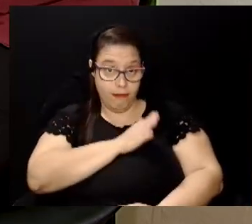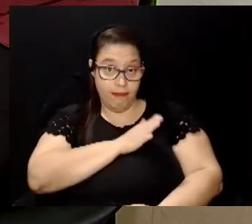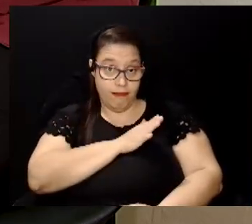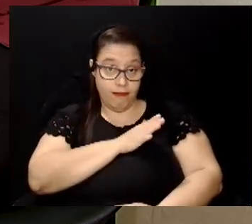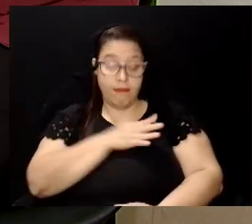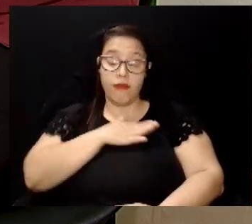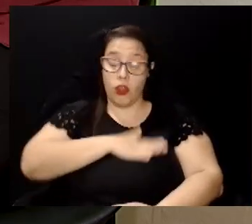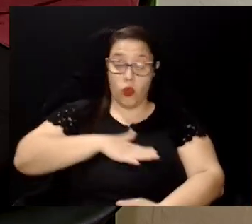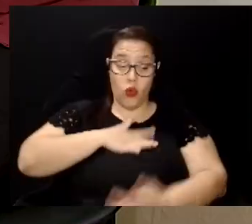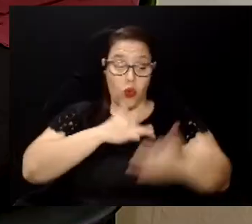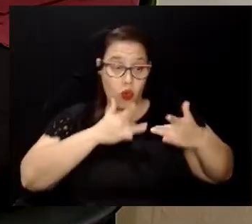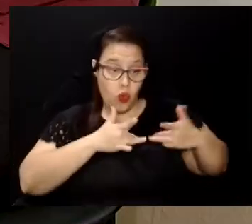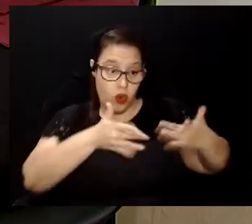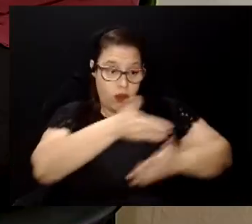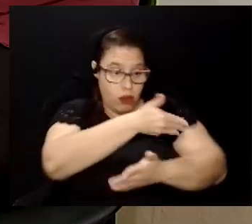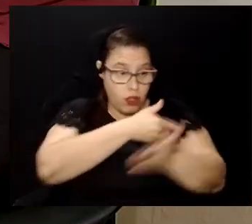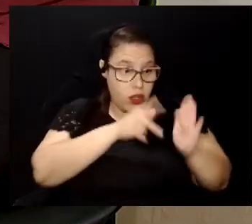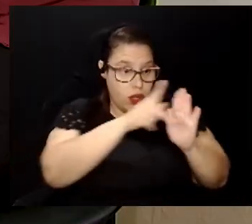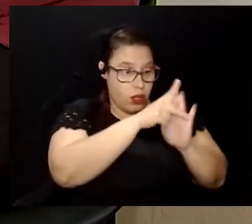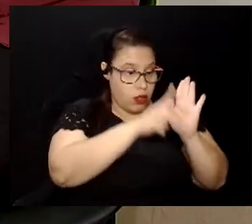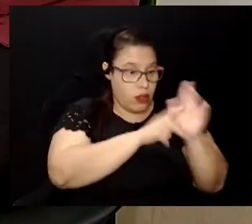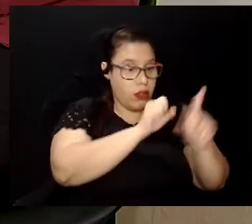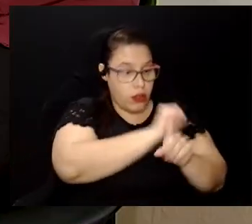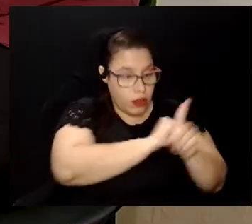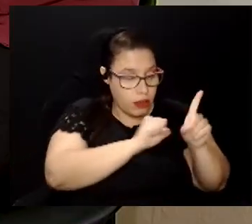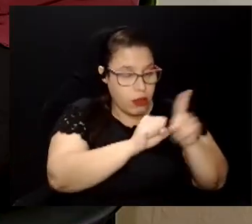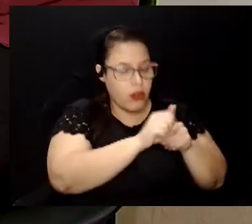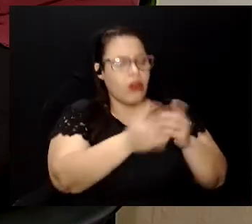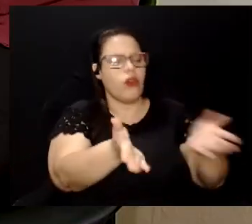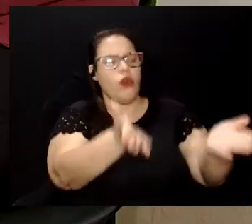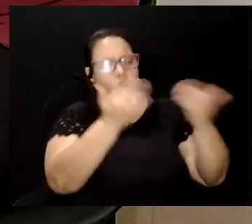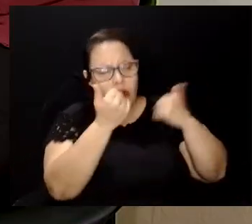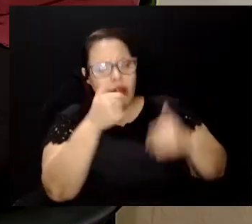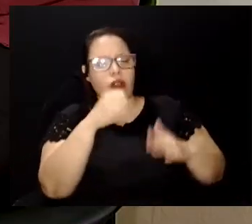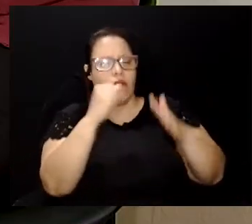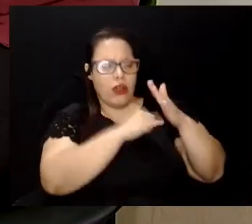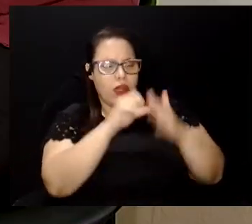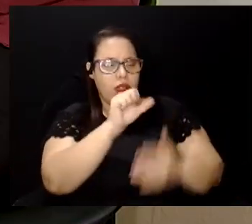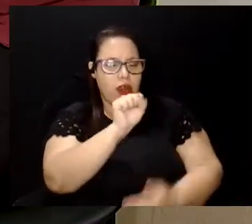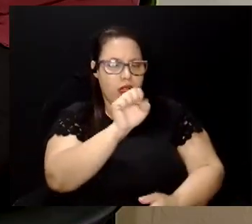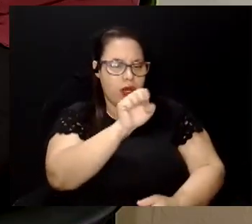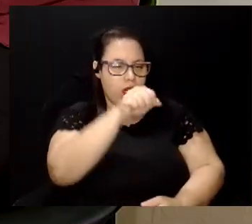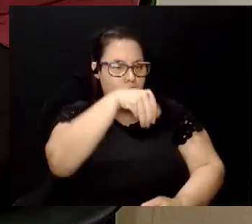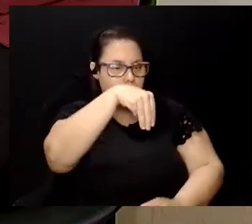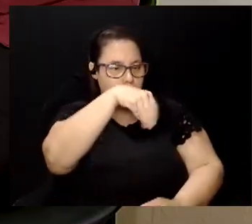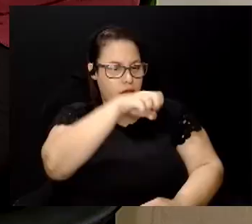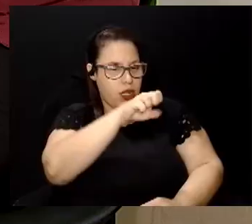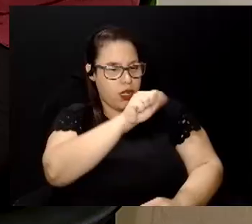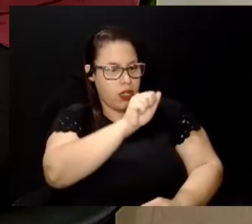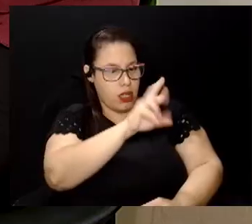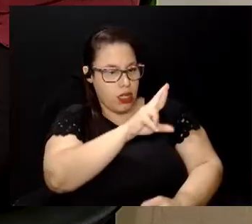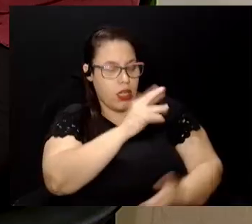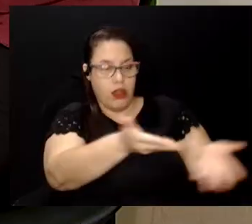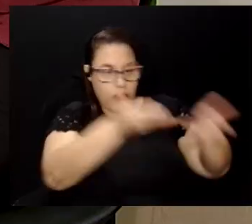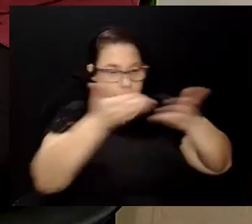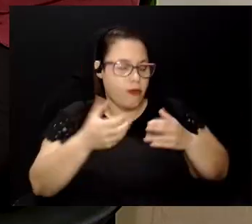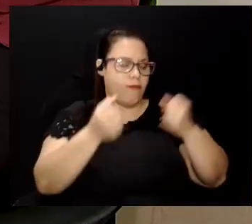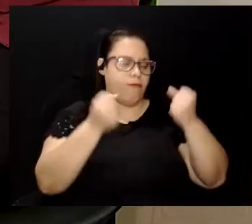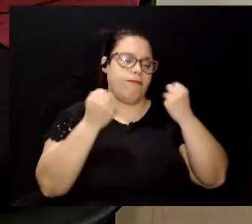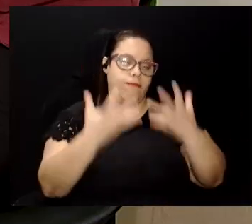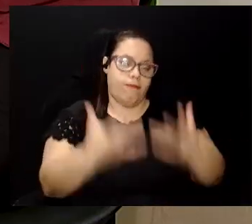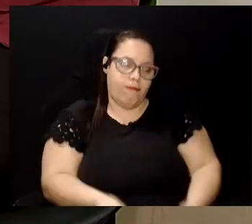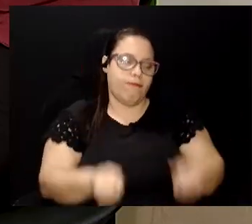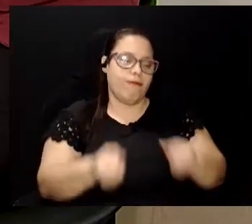parte de um projeto social, vem com a gente no Instituto Semear, que você será muito bem recebido, de braços abertos e com um sorriso no